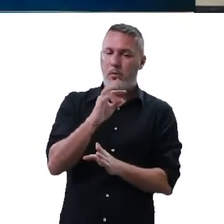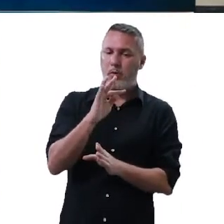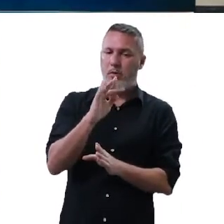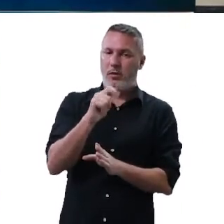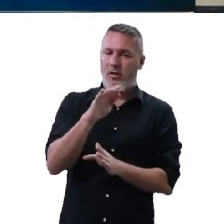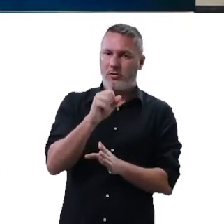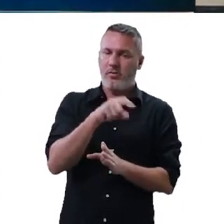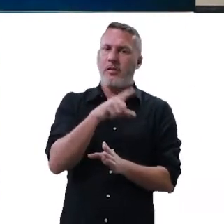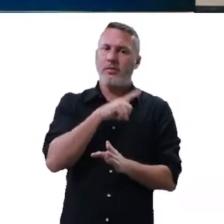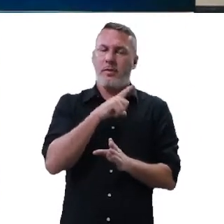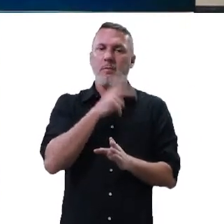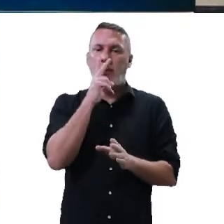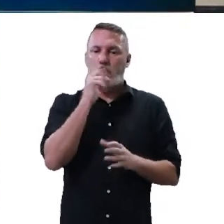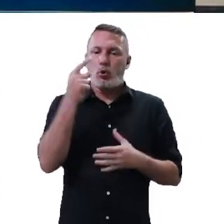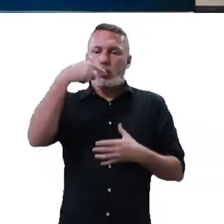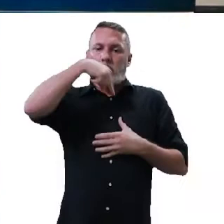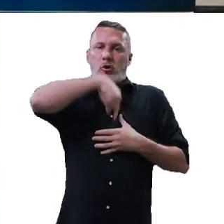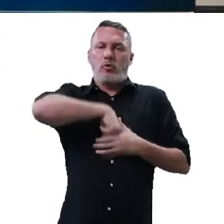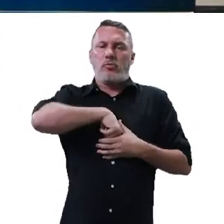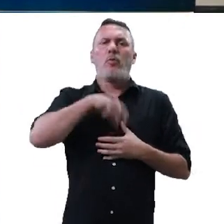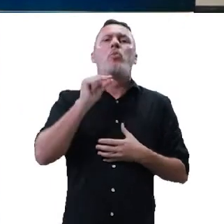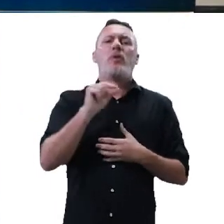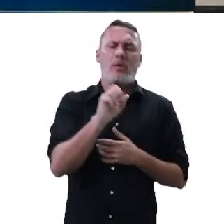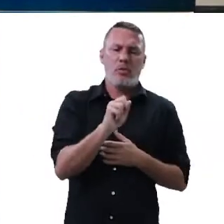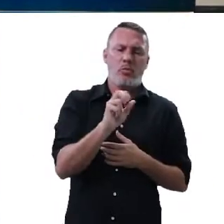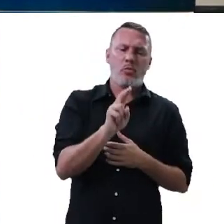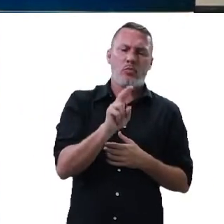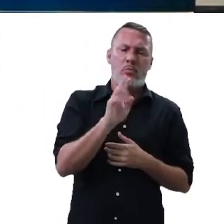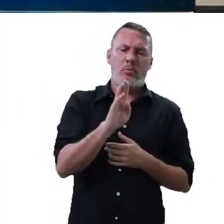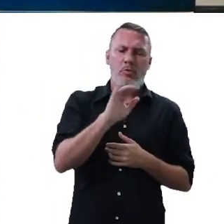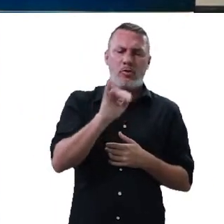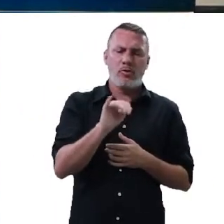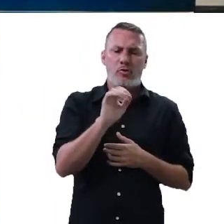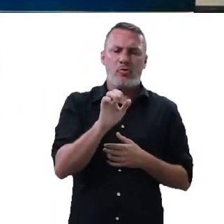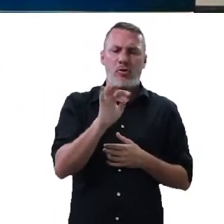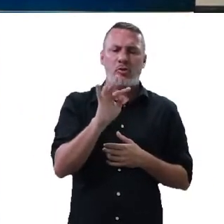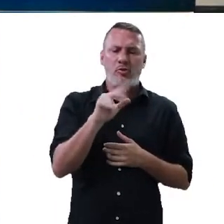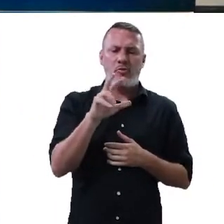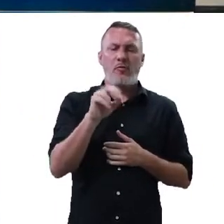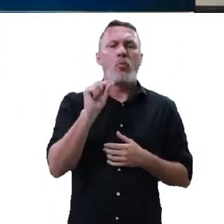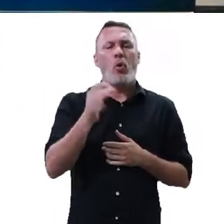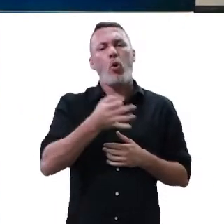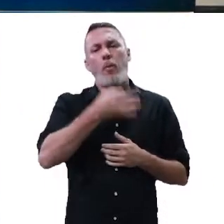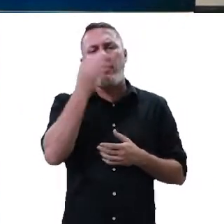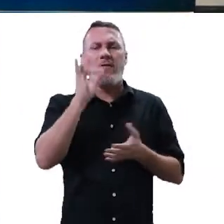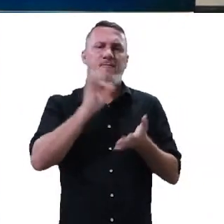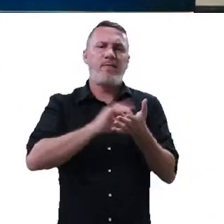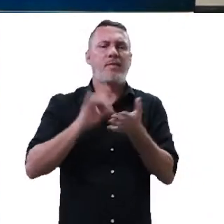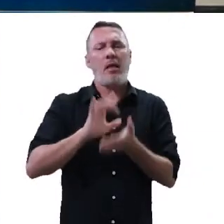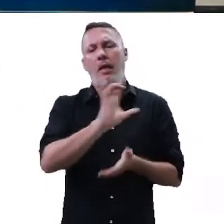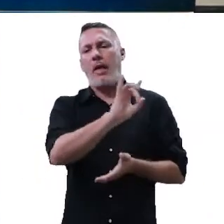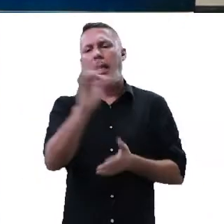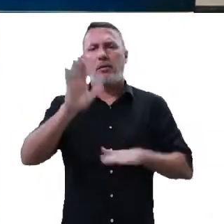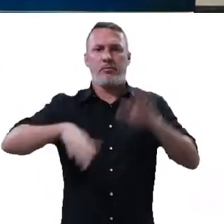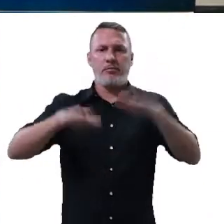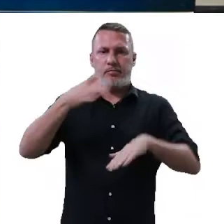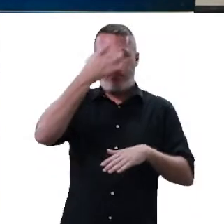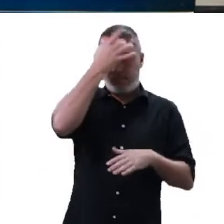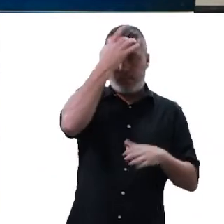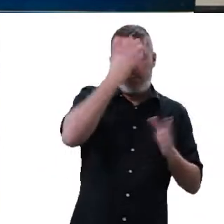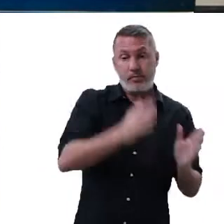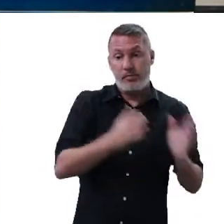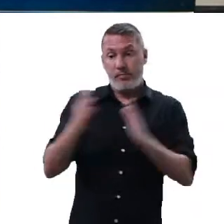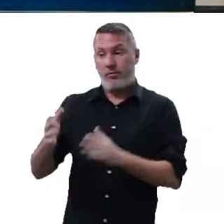de ser muito subjetivista, quando ele aponta essa questão de a verdade depende de cada um, por sua